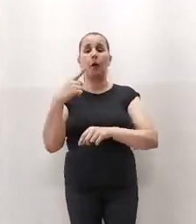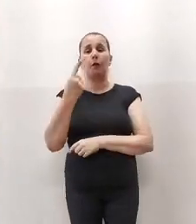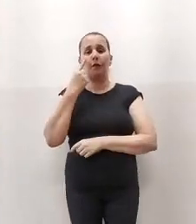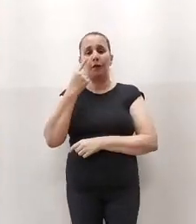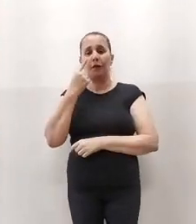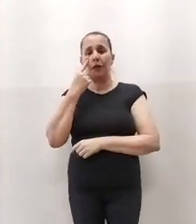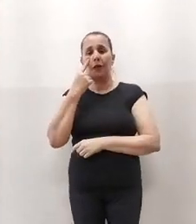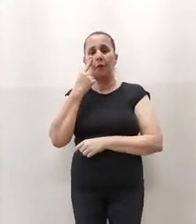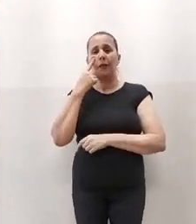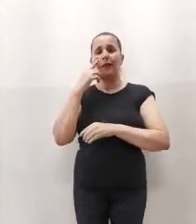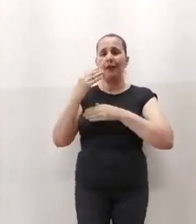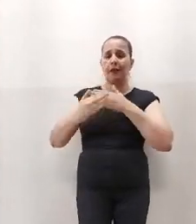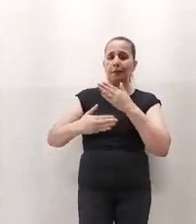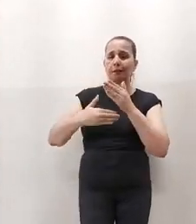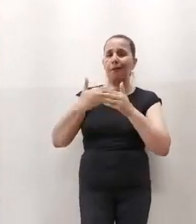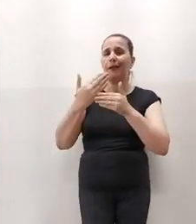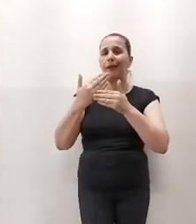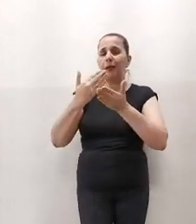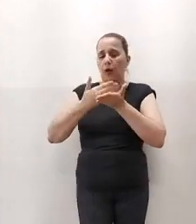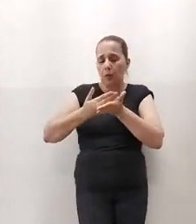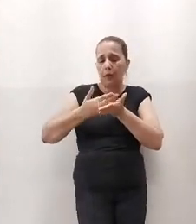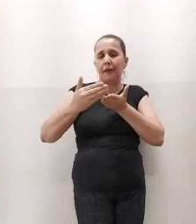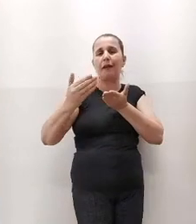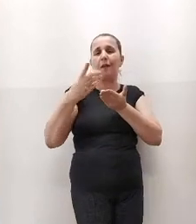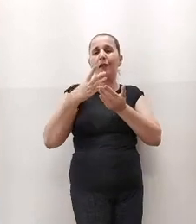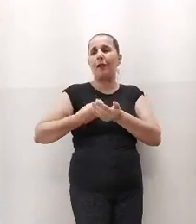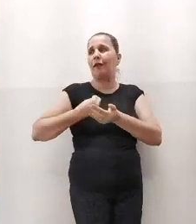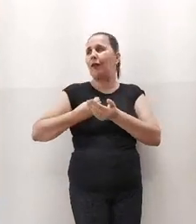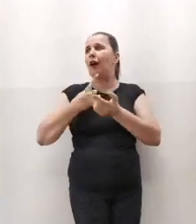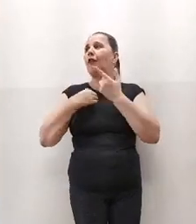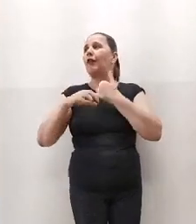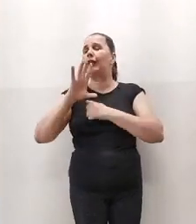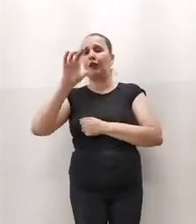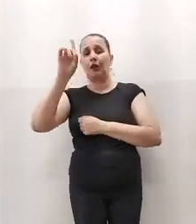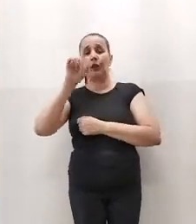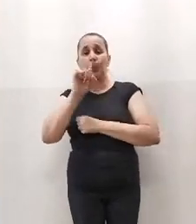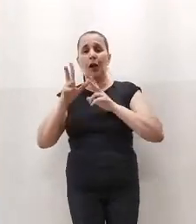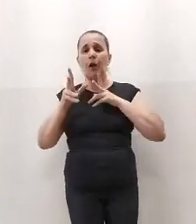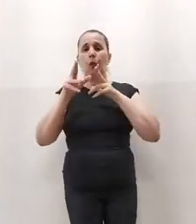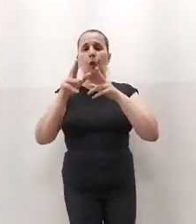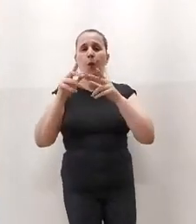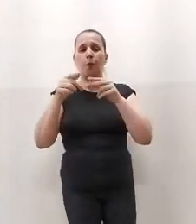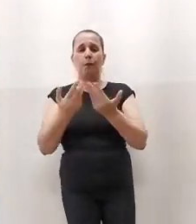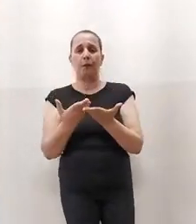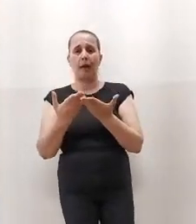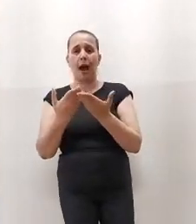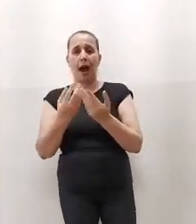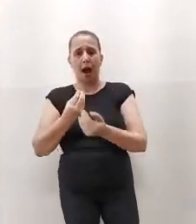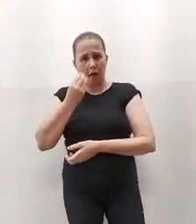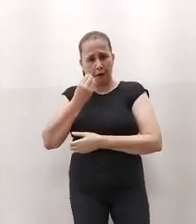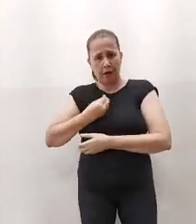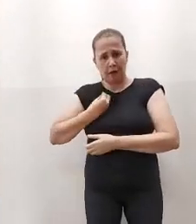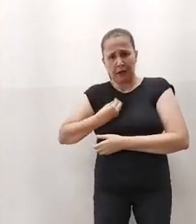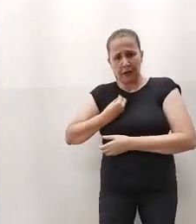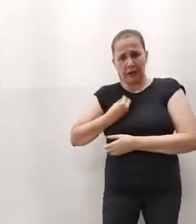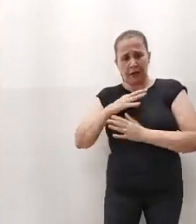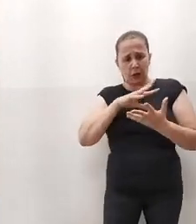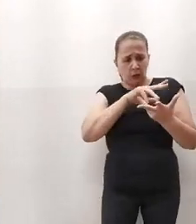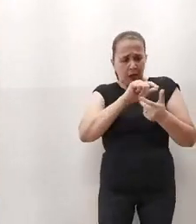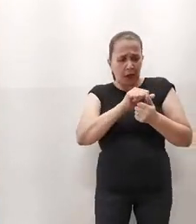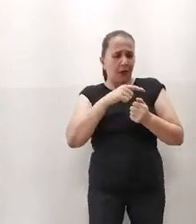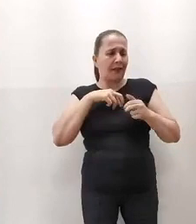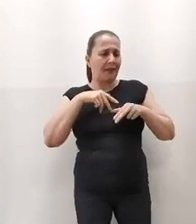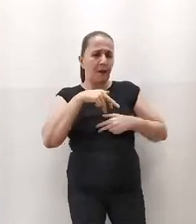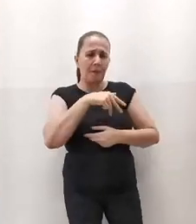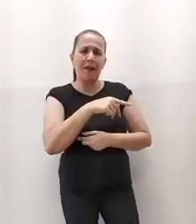e passamos a viver aquilo que Ele deseja. Não é a mesma coisa. A visão terrena faz você caminhar,